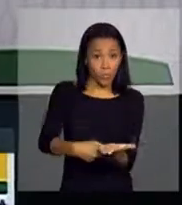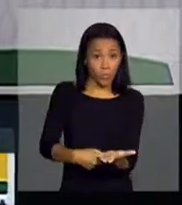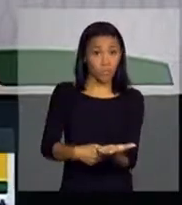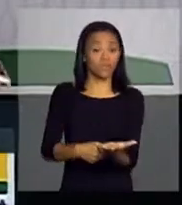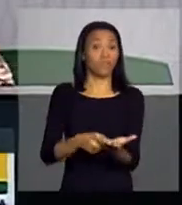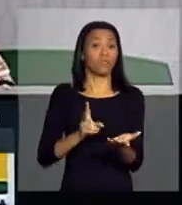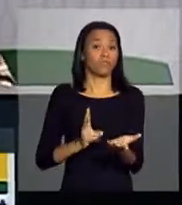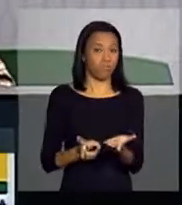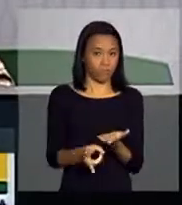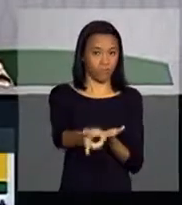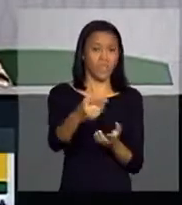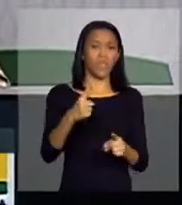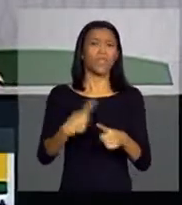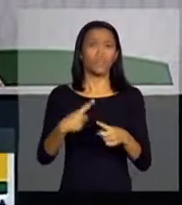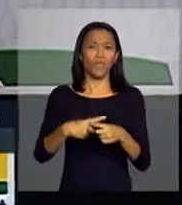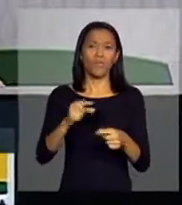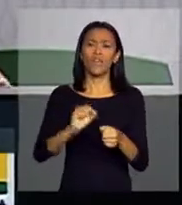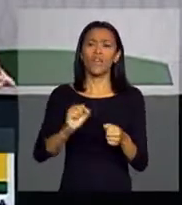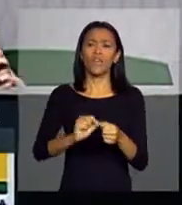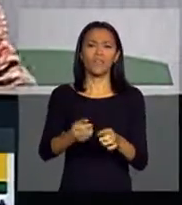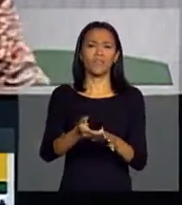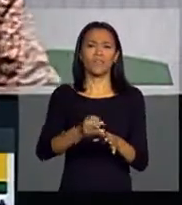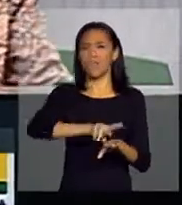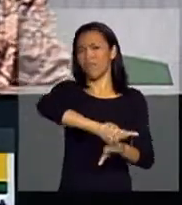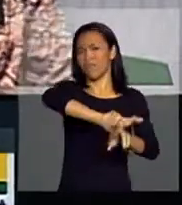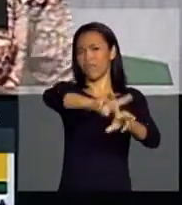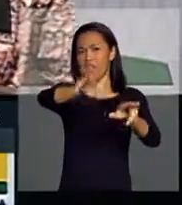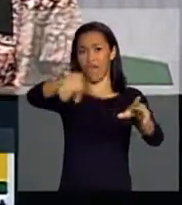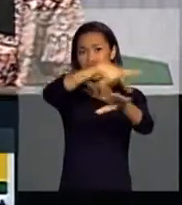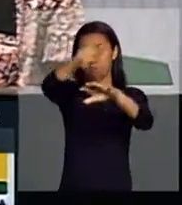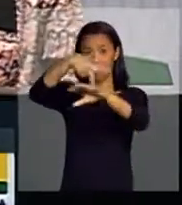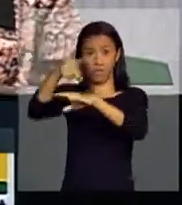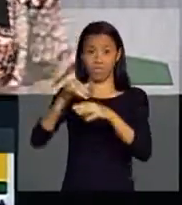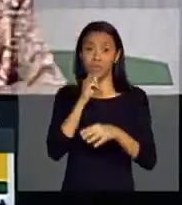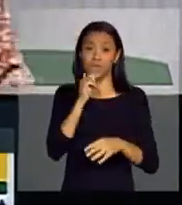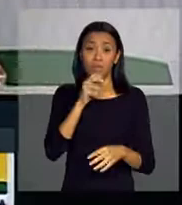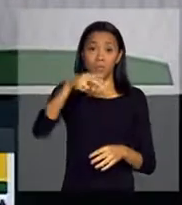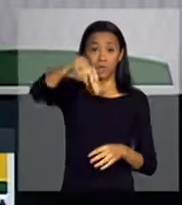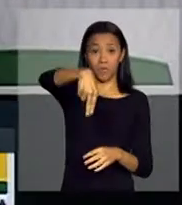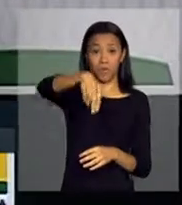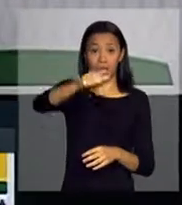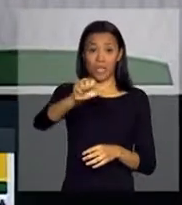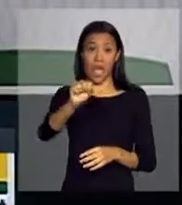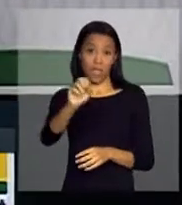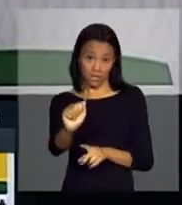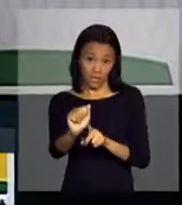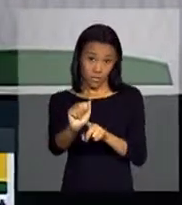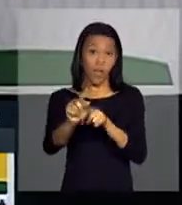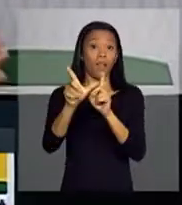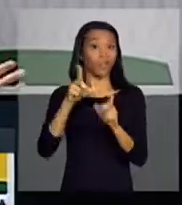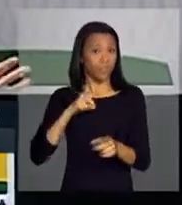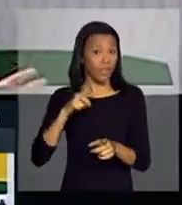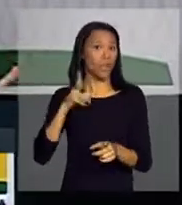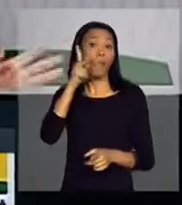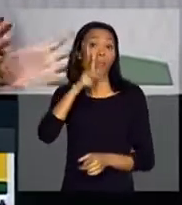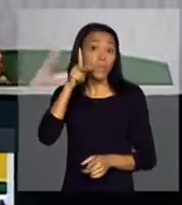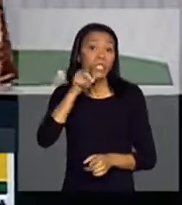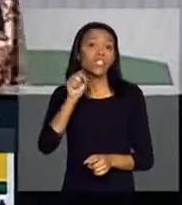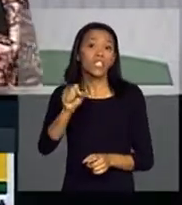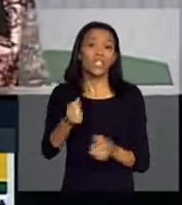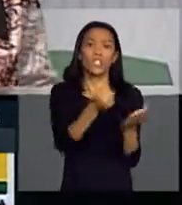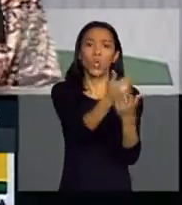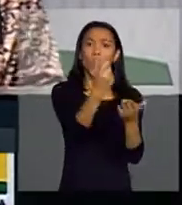desenvolvidas por vários países como por exemplo a NASA a NASA tem uma política de compras